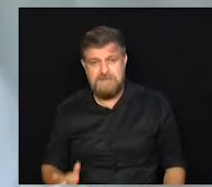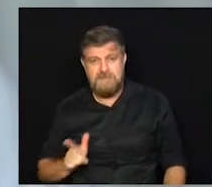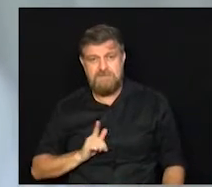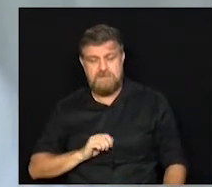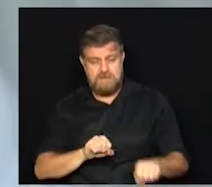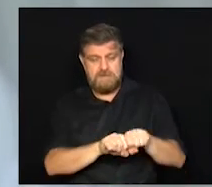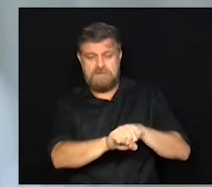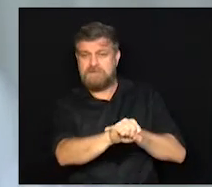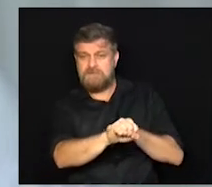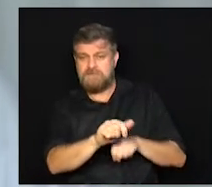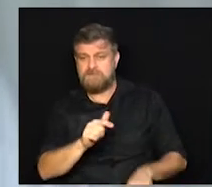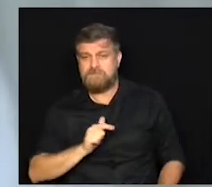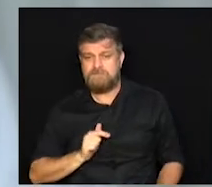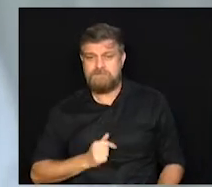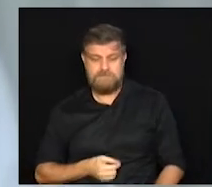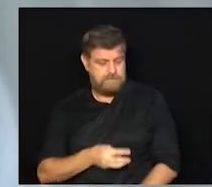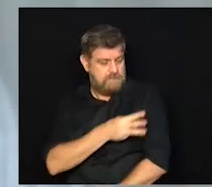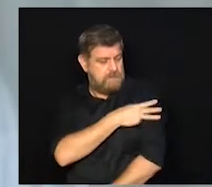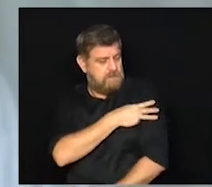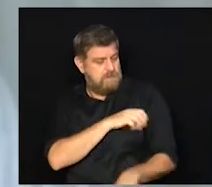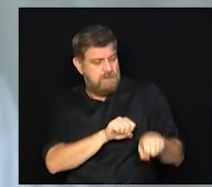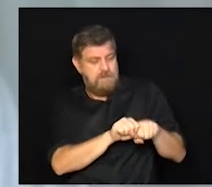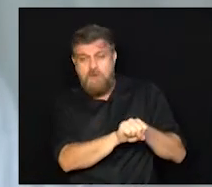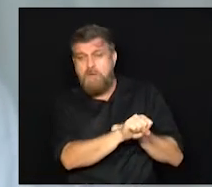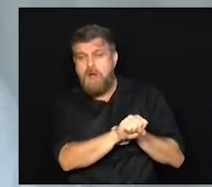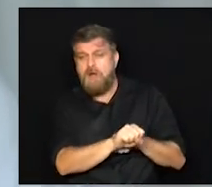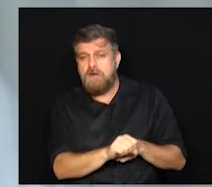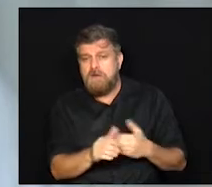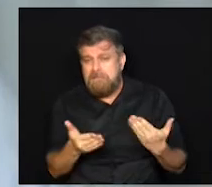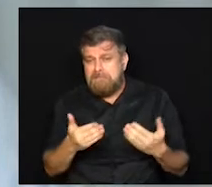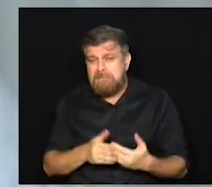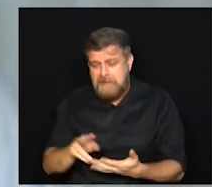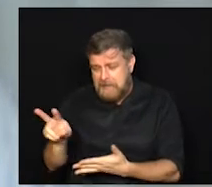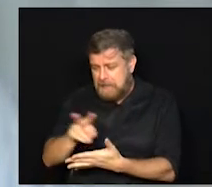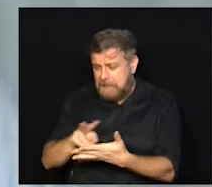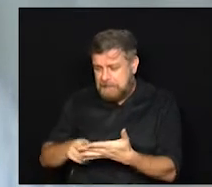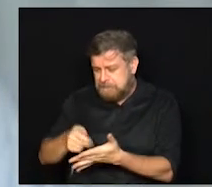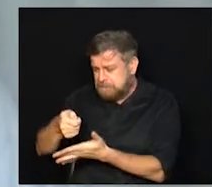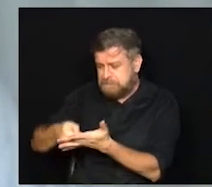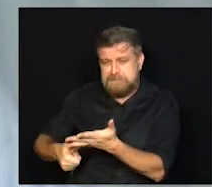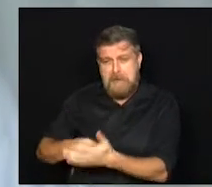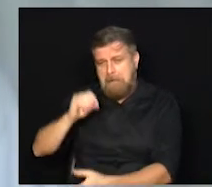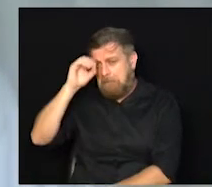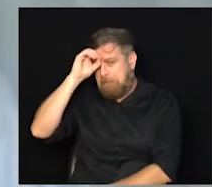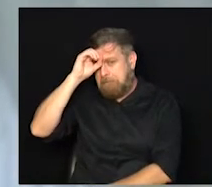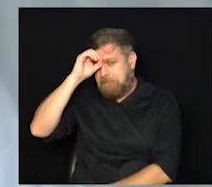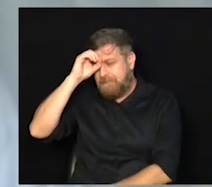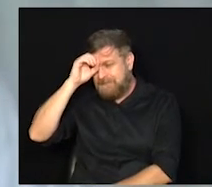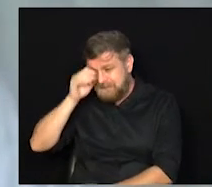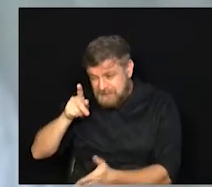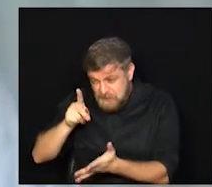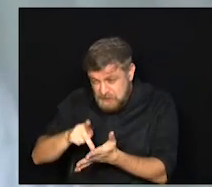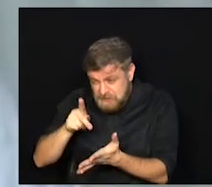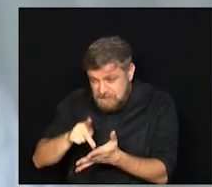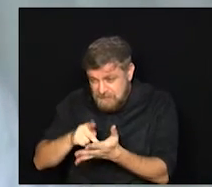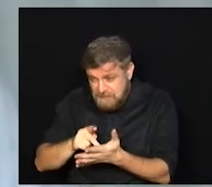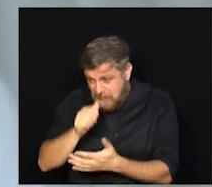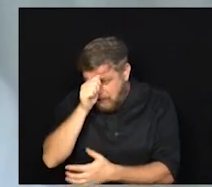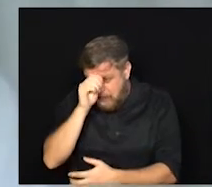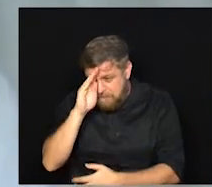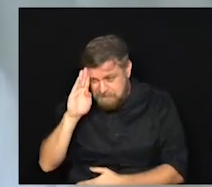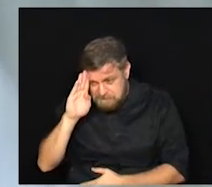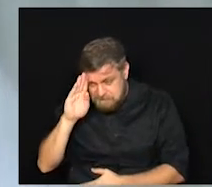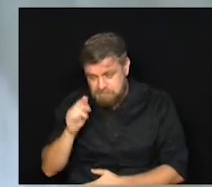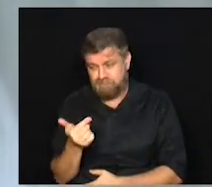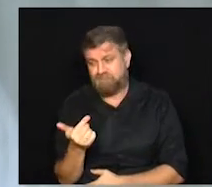o diploma lá do 9º ano, sem saber ler e escrever, sem realmente estar alfabetizado. A gente tem uma